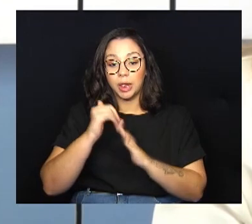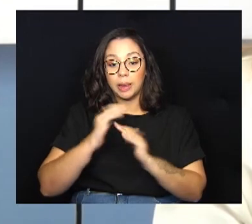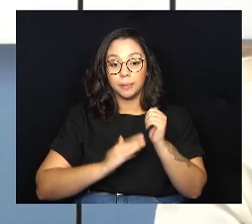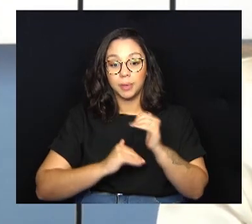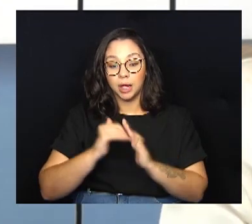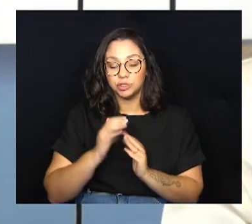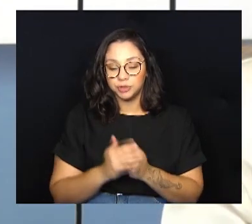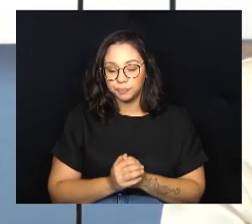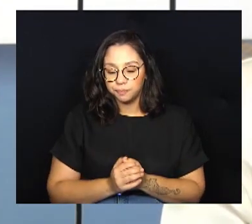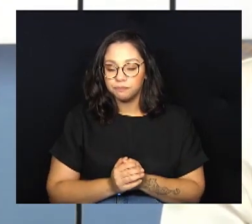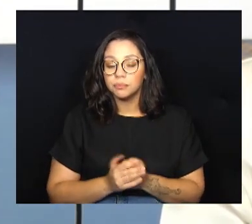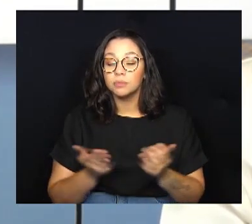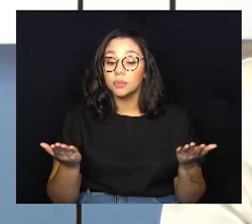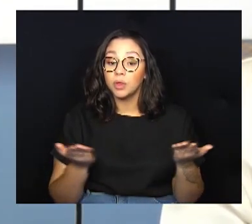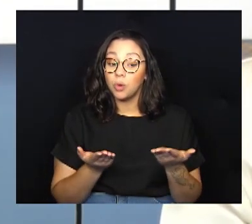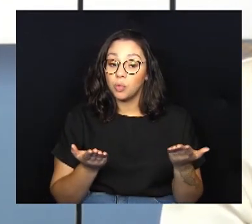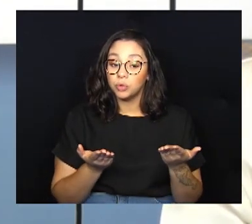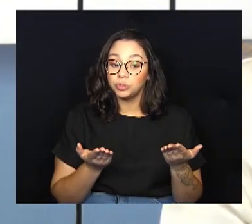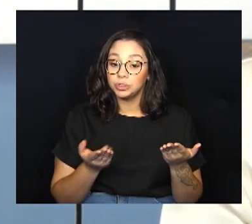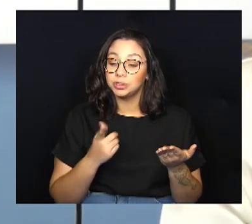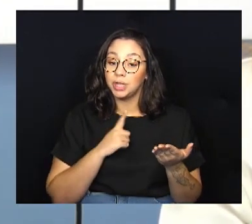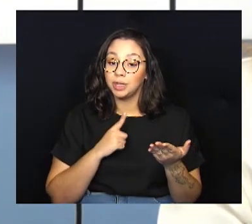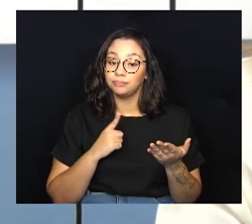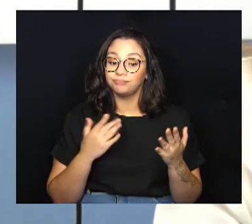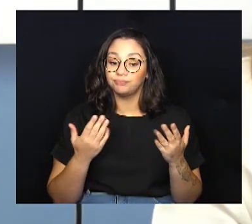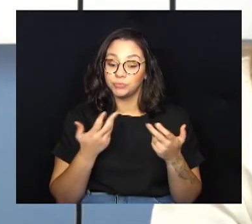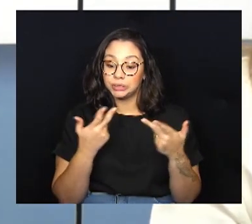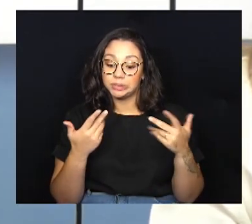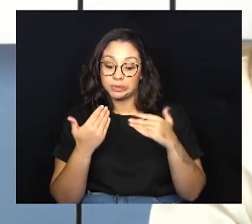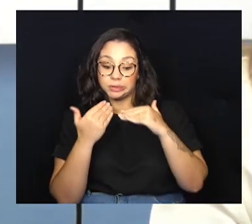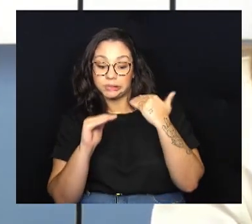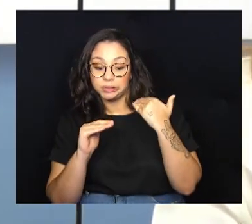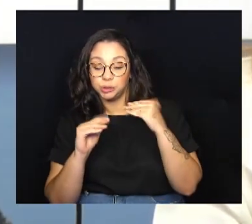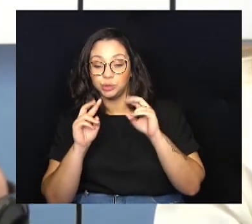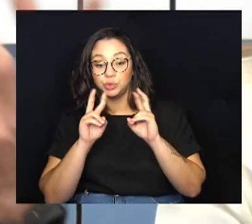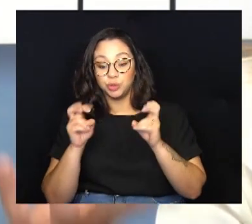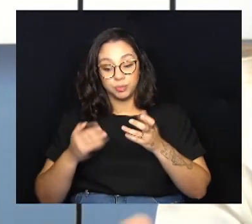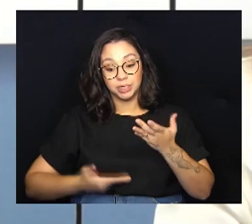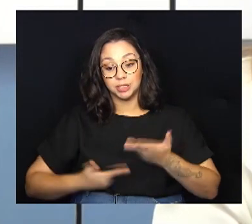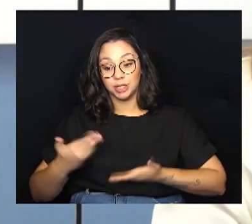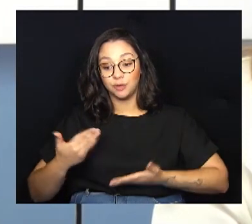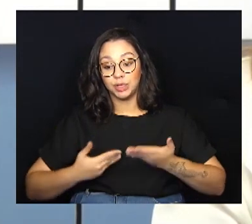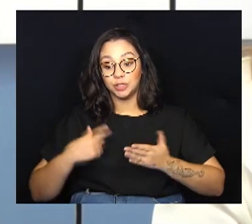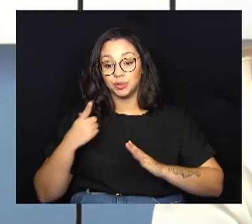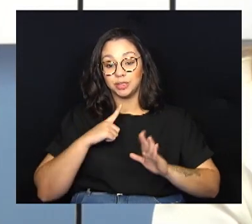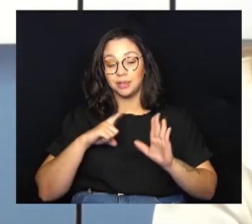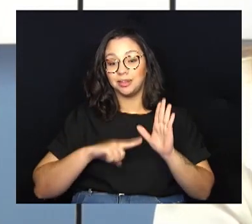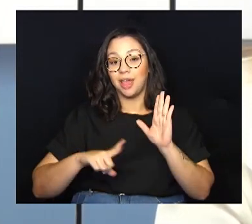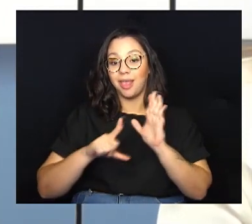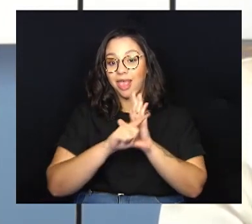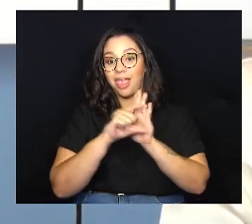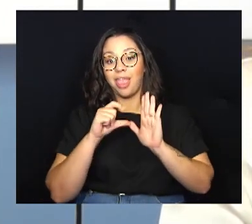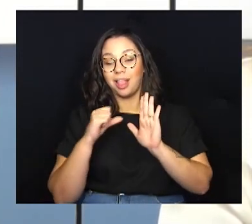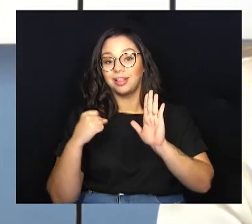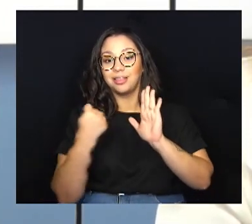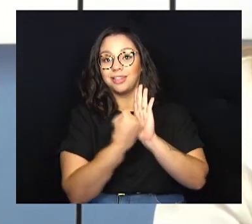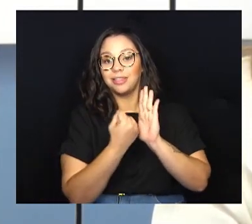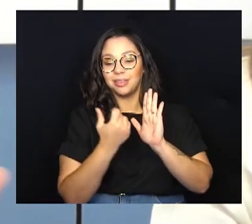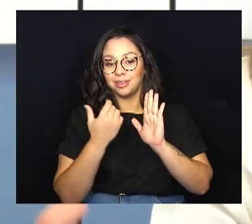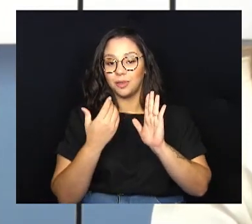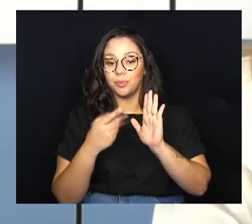demais e o vereador Zé Carlos, inclusive, tem um compromisso. Vereador, eu agradeço pela sua contribuição nesse primeiro bloco. E como eu já